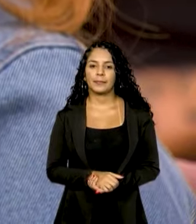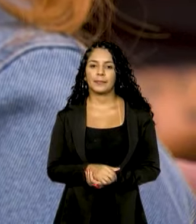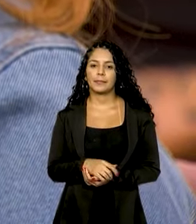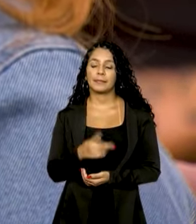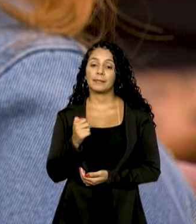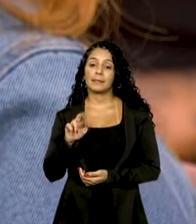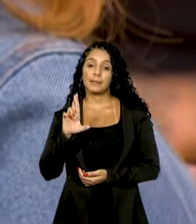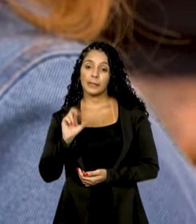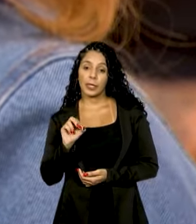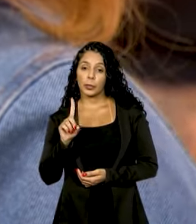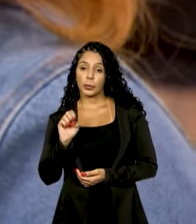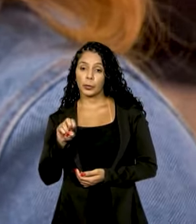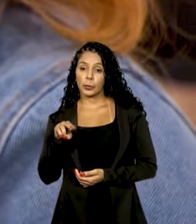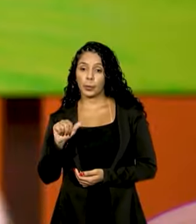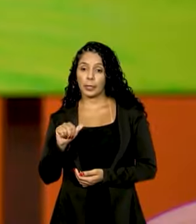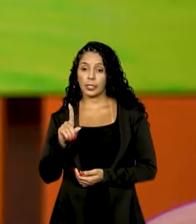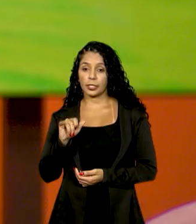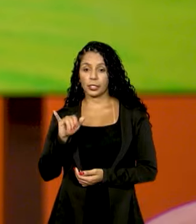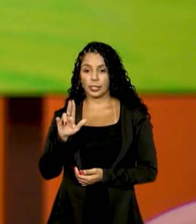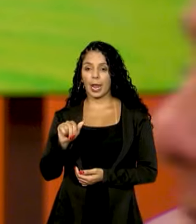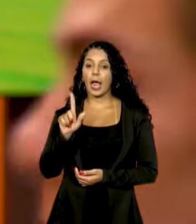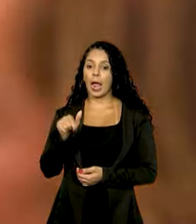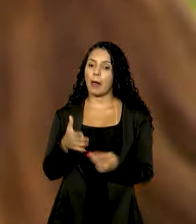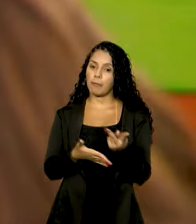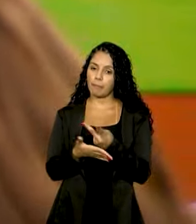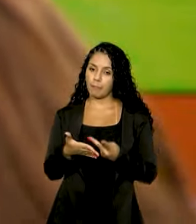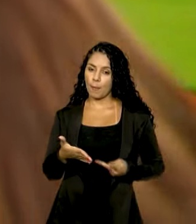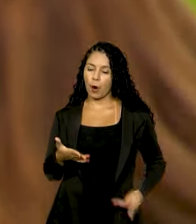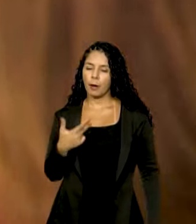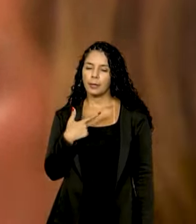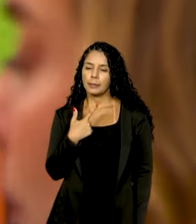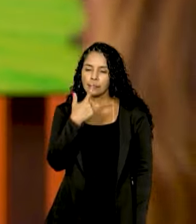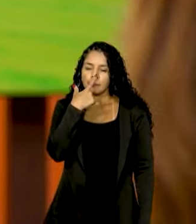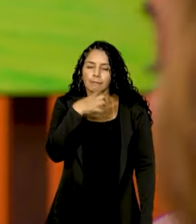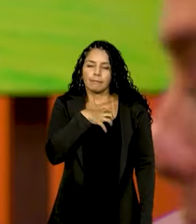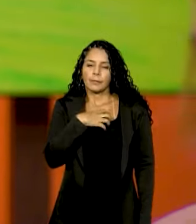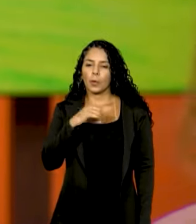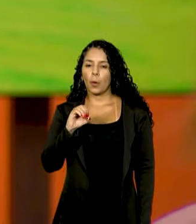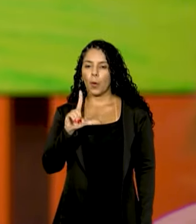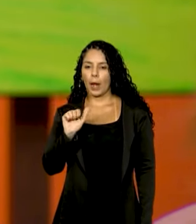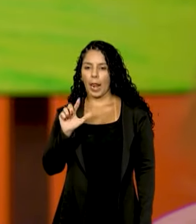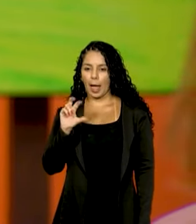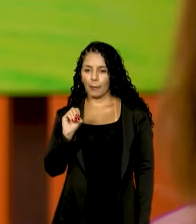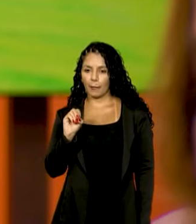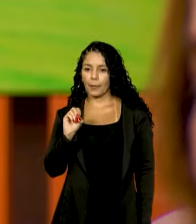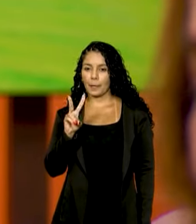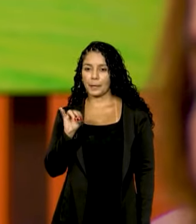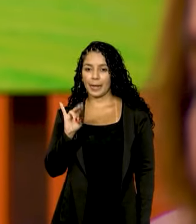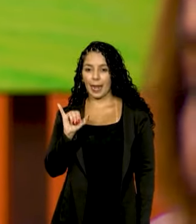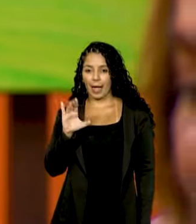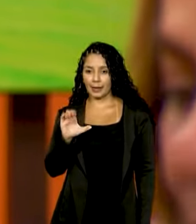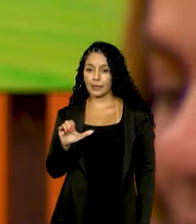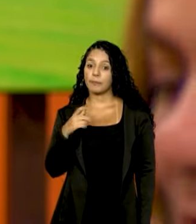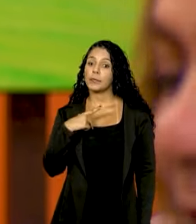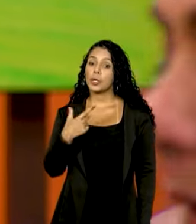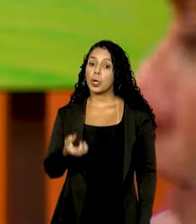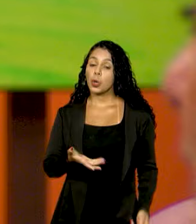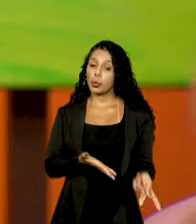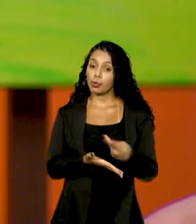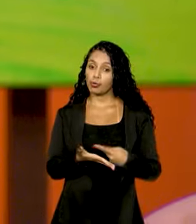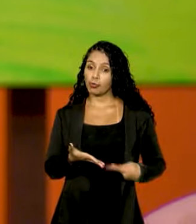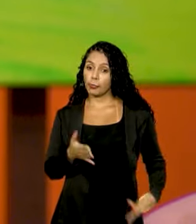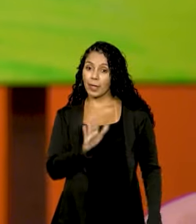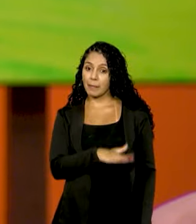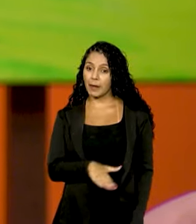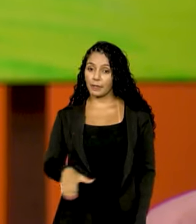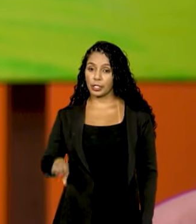Dona Diná é um poema que eu me inspirei muito em Olavo Bilac, porque os poemas infantis do Bilac são